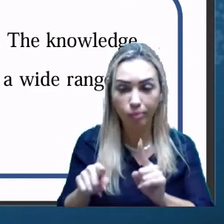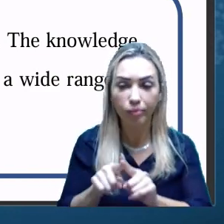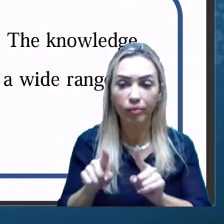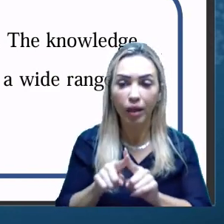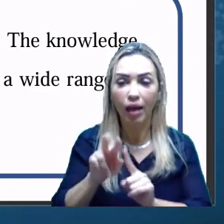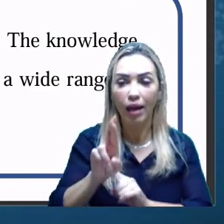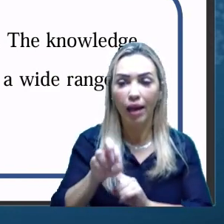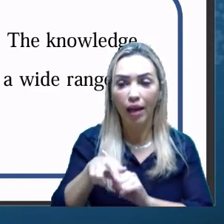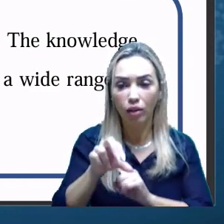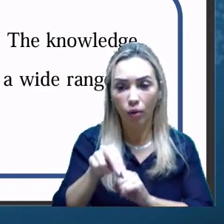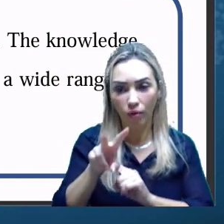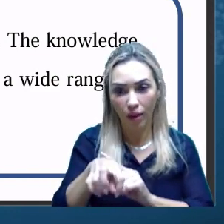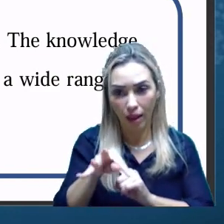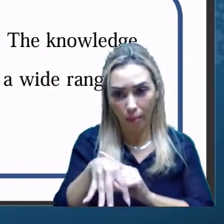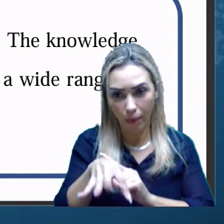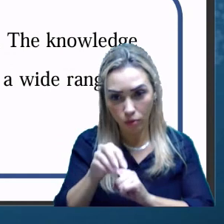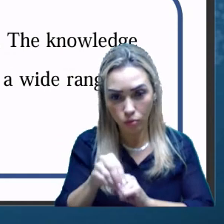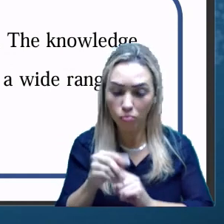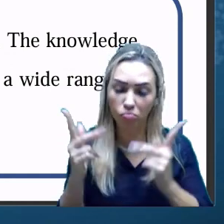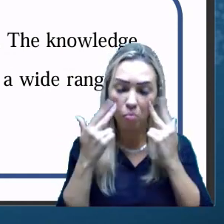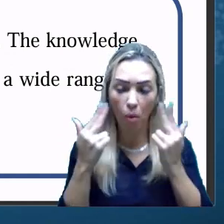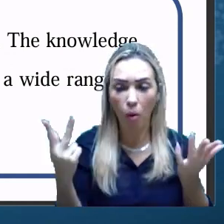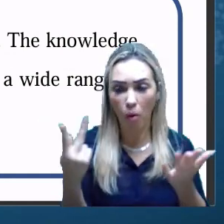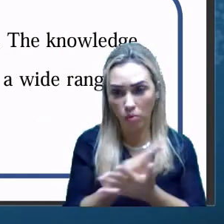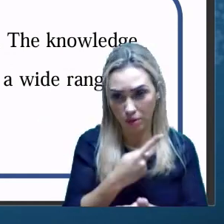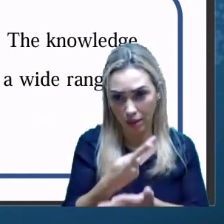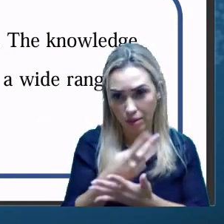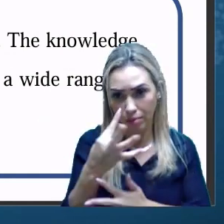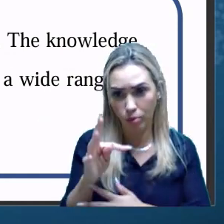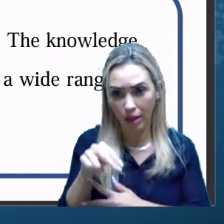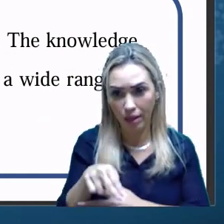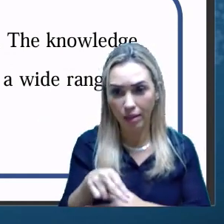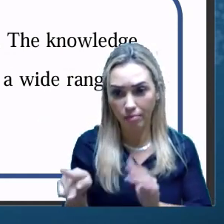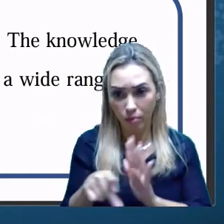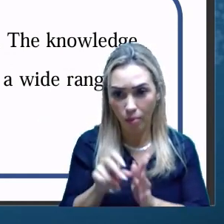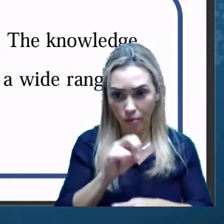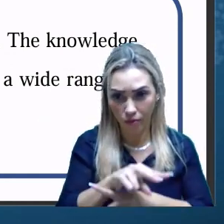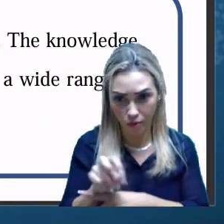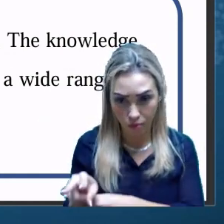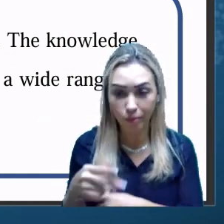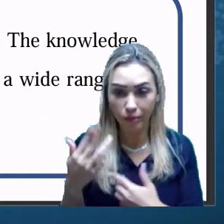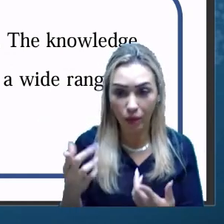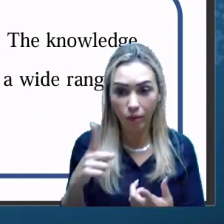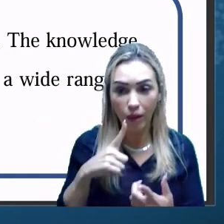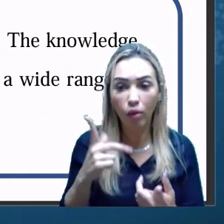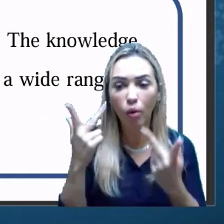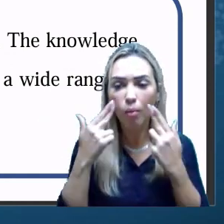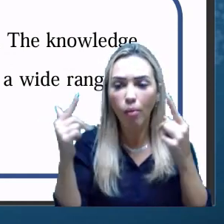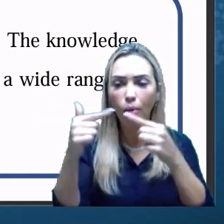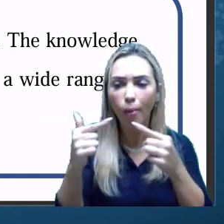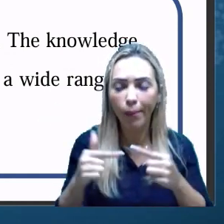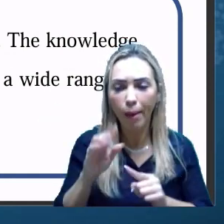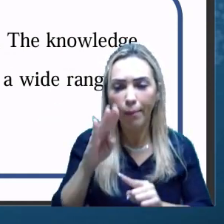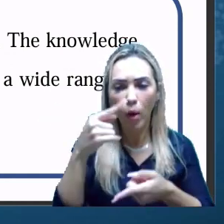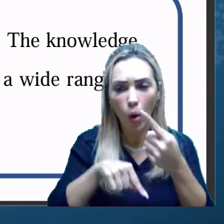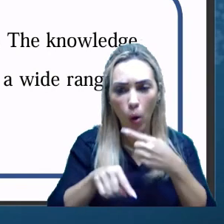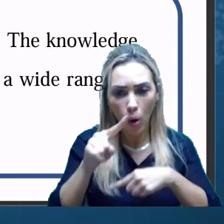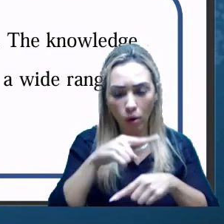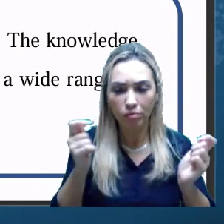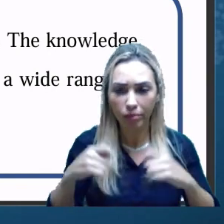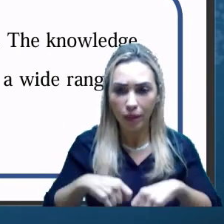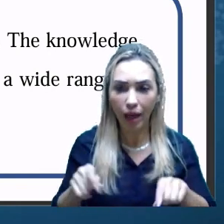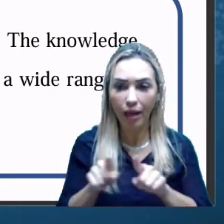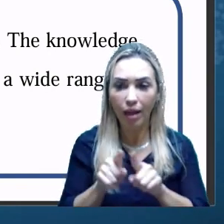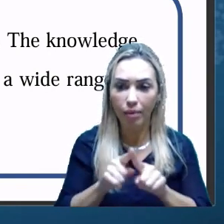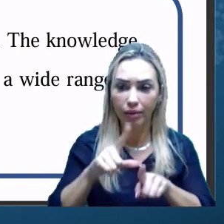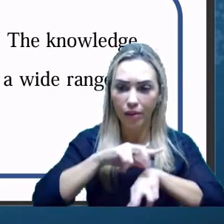são muito comuns em proteínas virais. E esses domínios estão intimamente relacionados à atividade biológica da proteína N e à sua capacidade, né, de ter